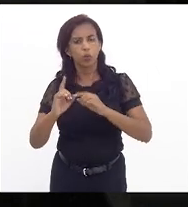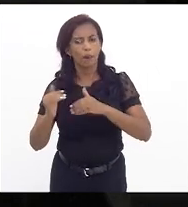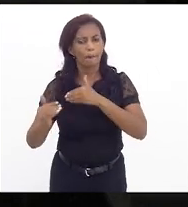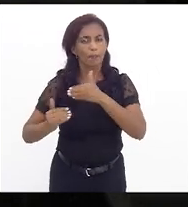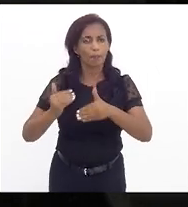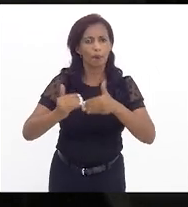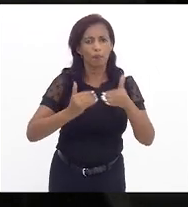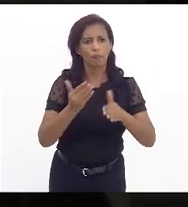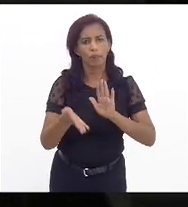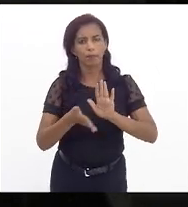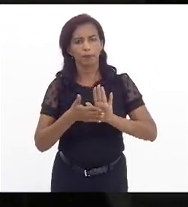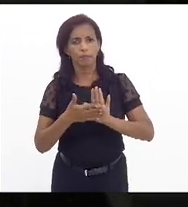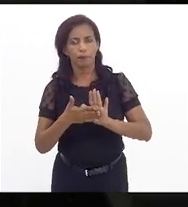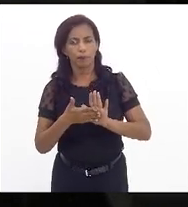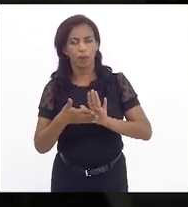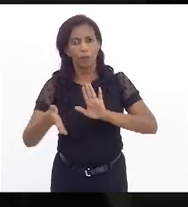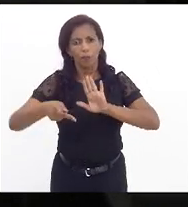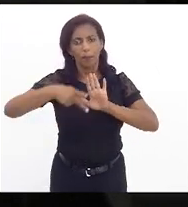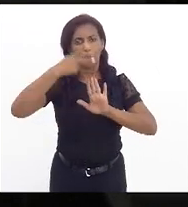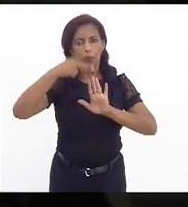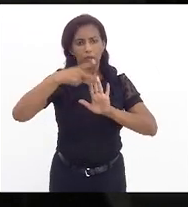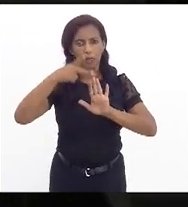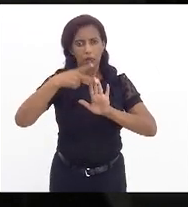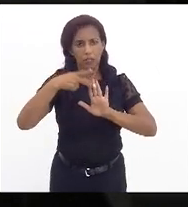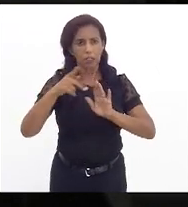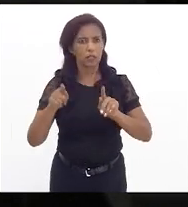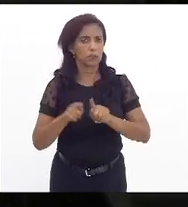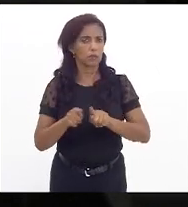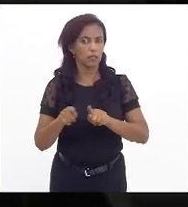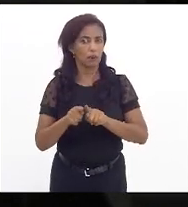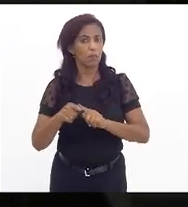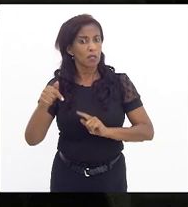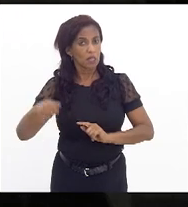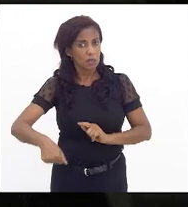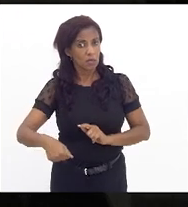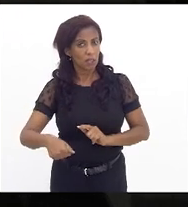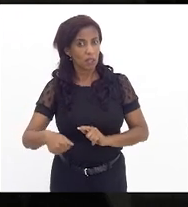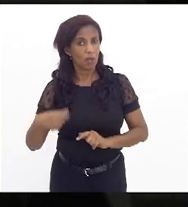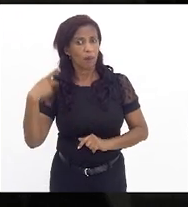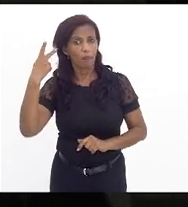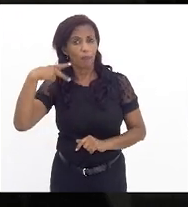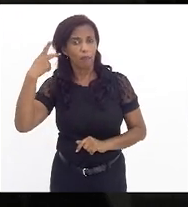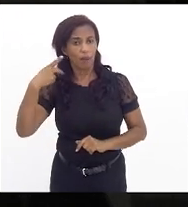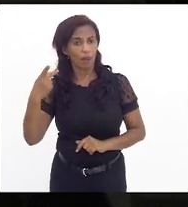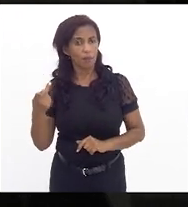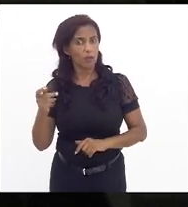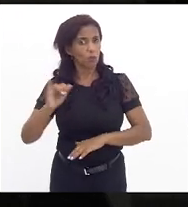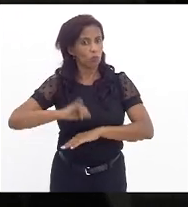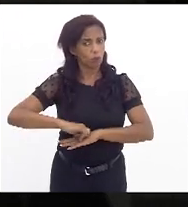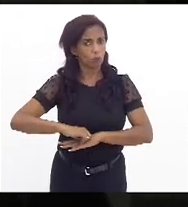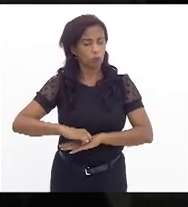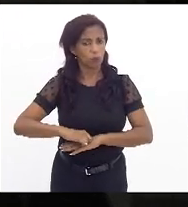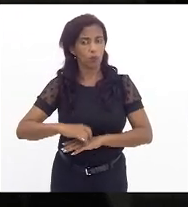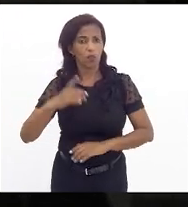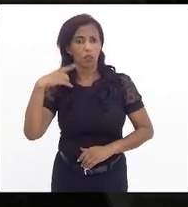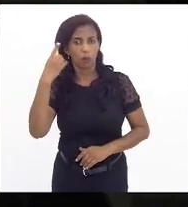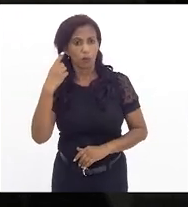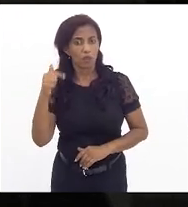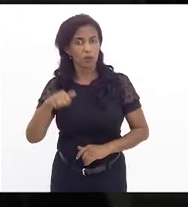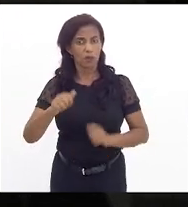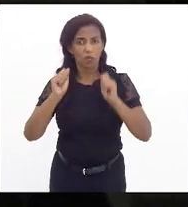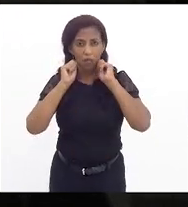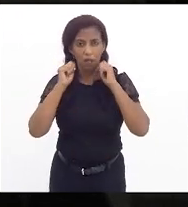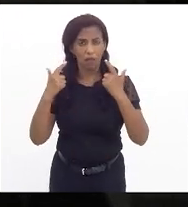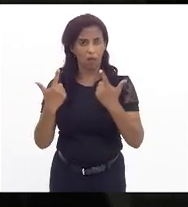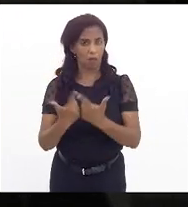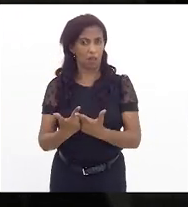dessa proposta, uma portaria ministerial. Aqui é o Parlamento Fluminense, deputado Luiz Paulo. Aqui é o Parlamento